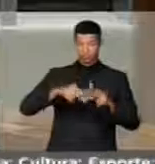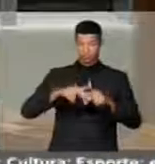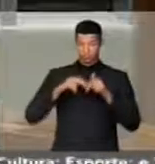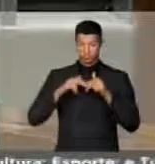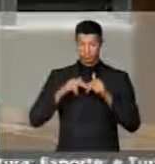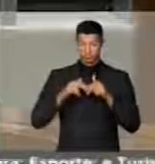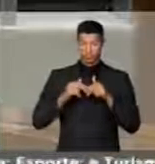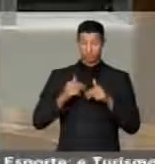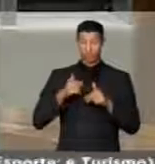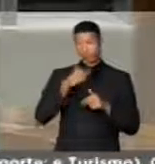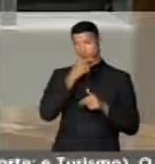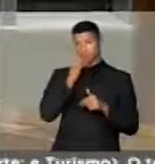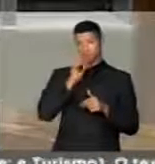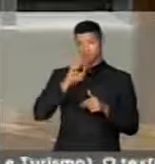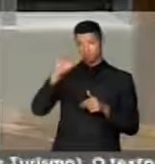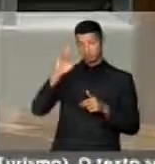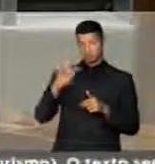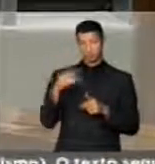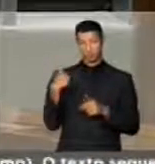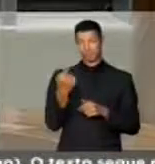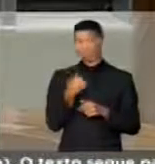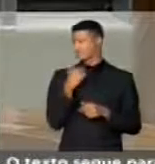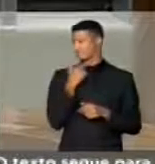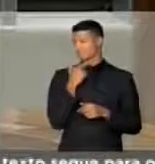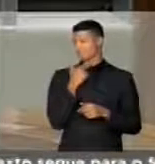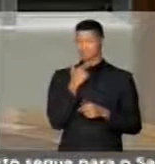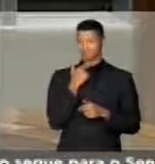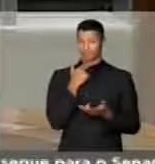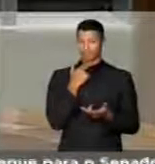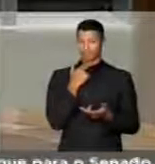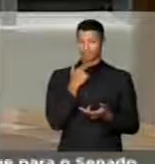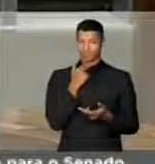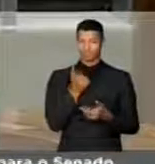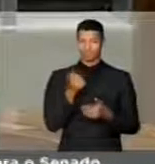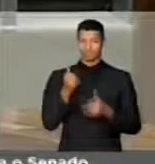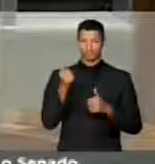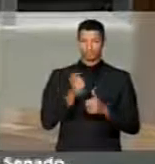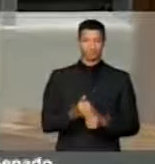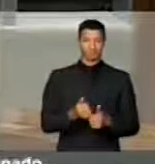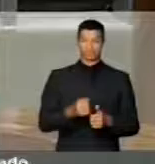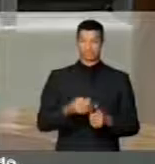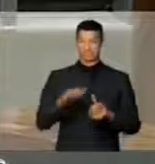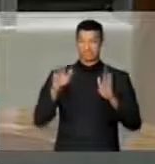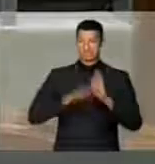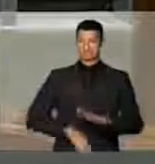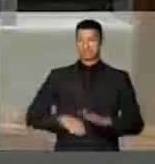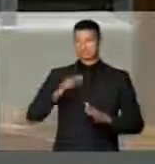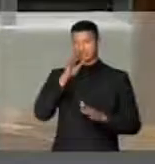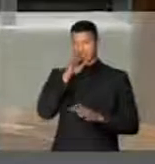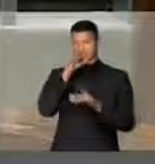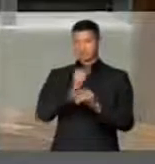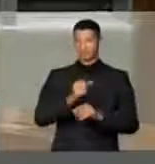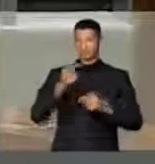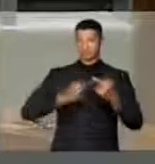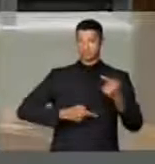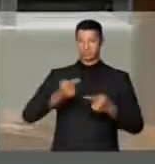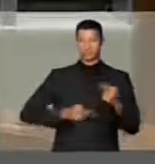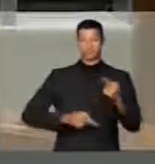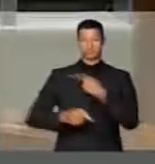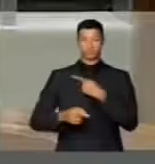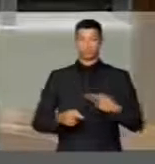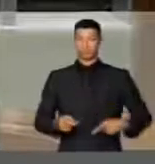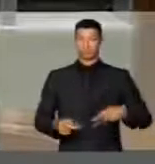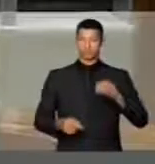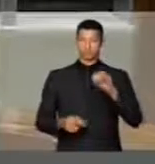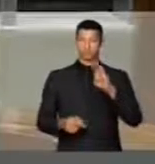isso, senhoras e senhores, não podemos subestimar a força da política. O